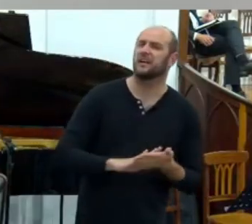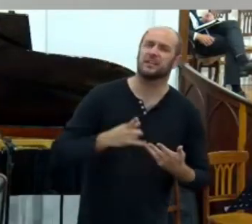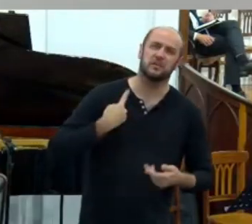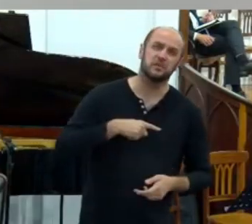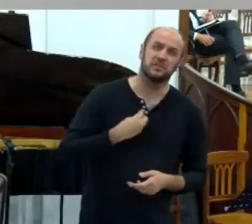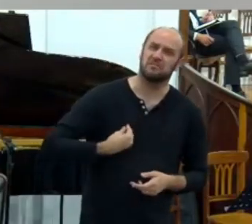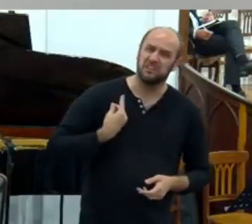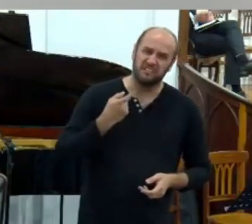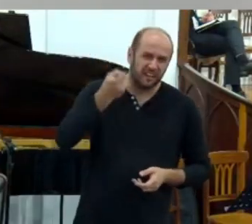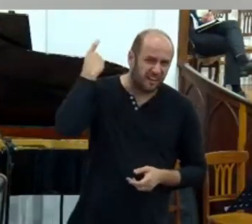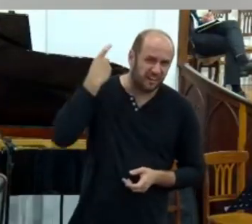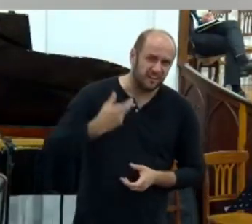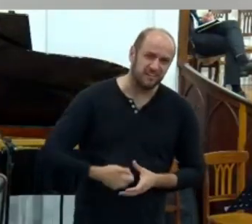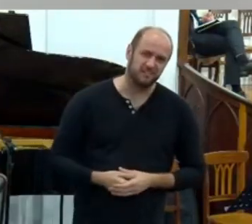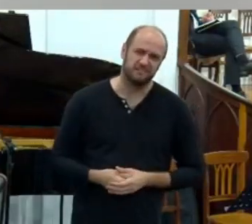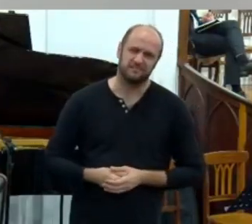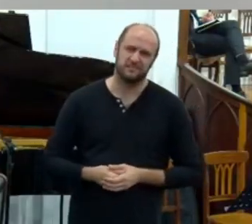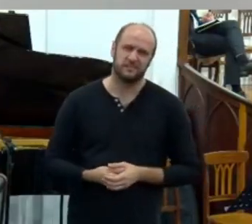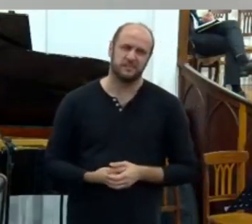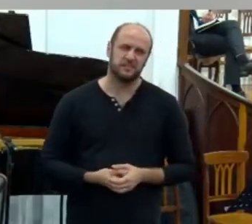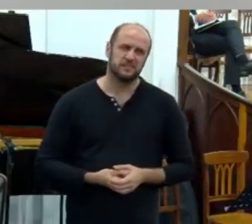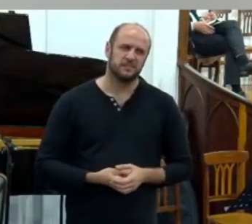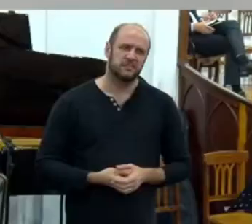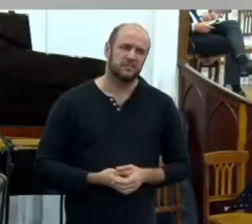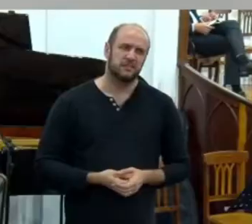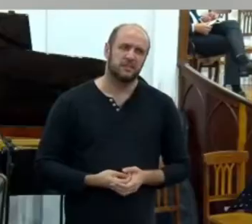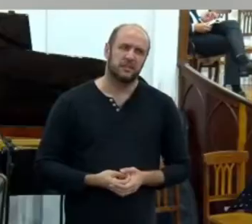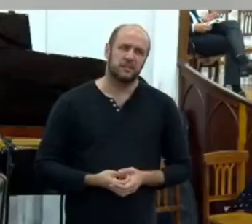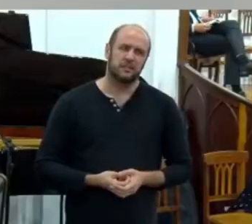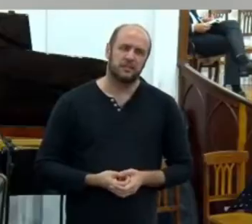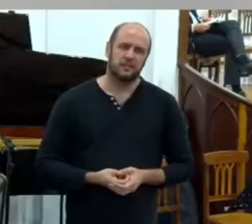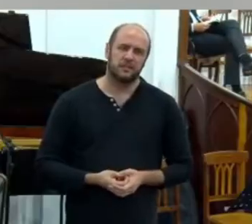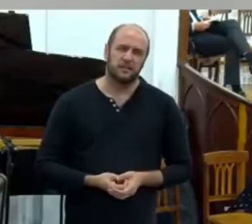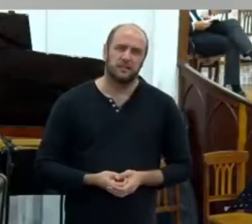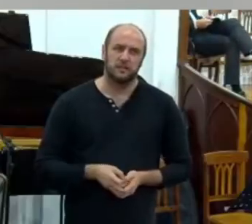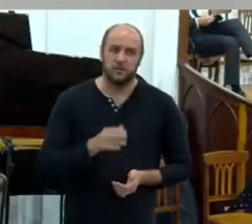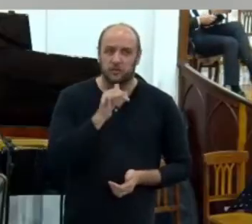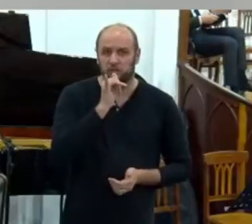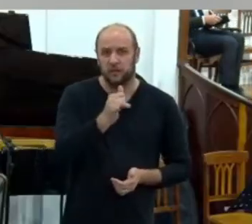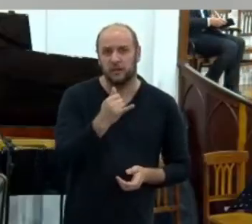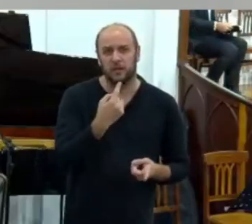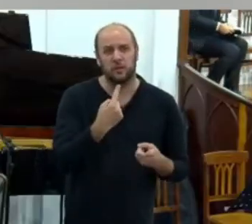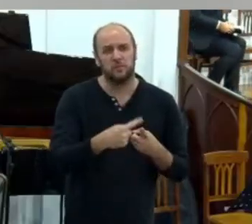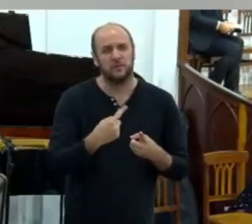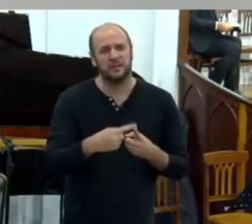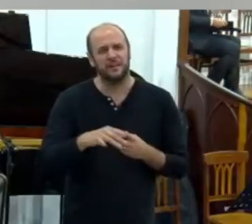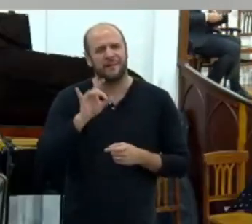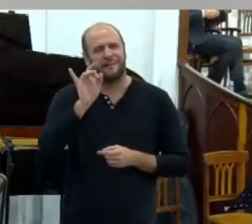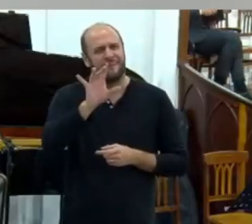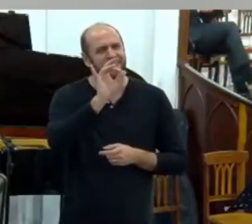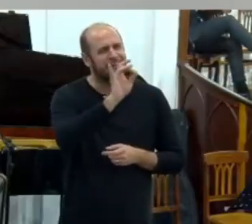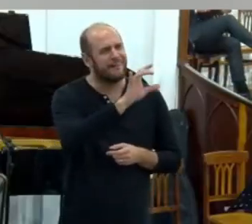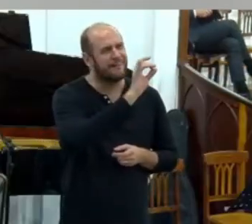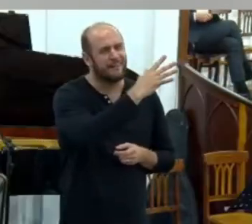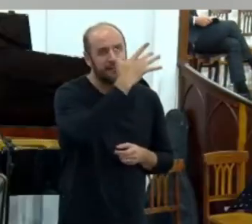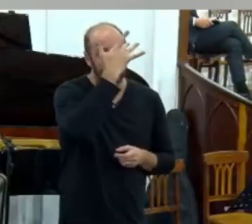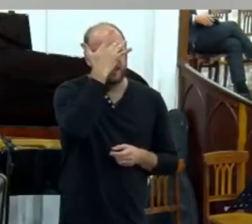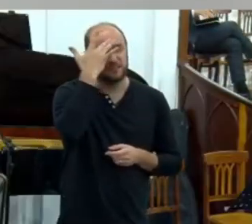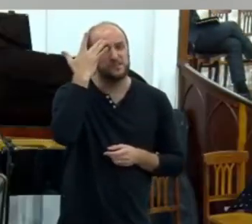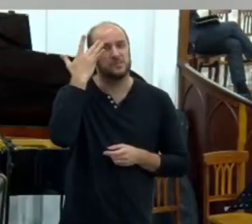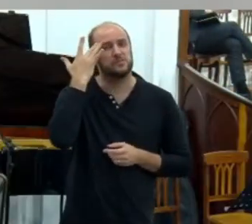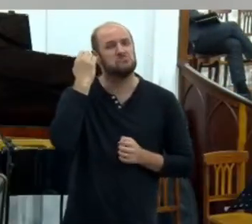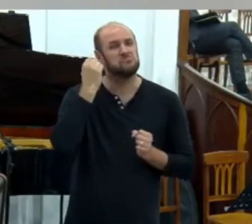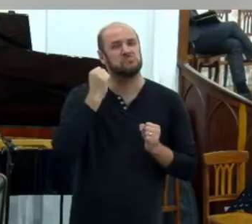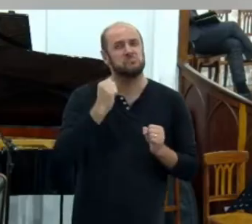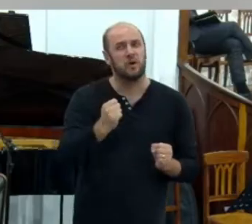nós. E eu falo isso porque cada um de nós pode